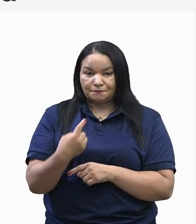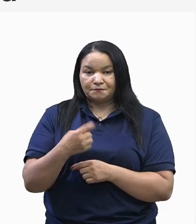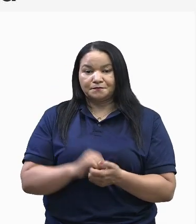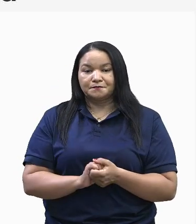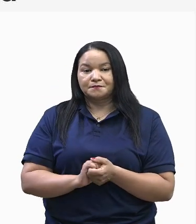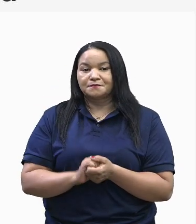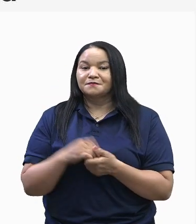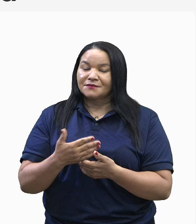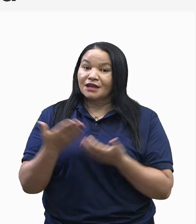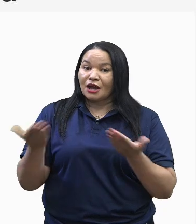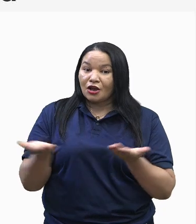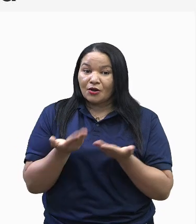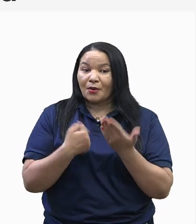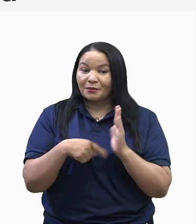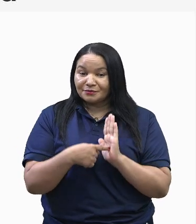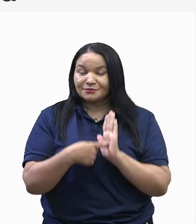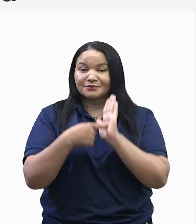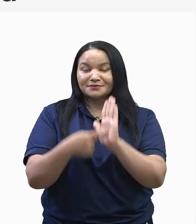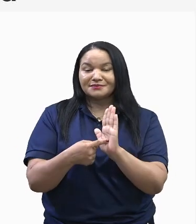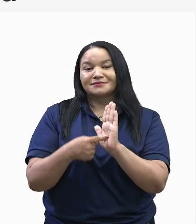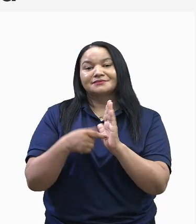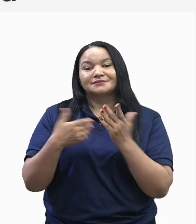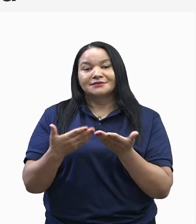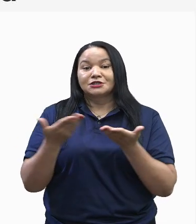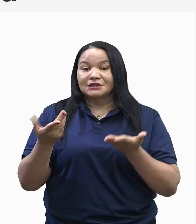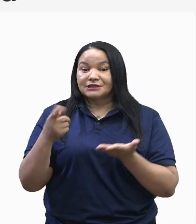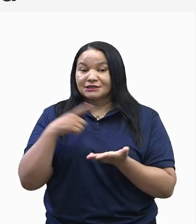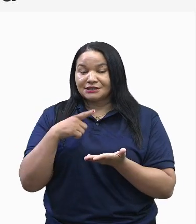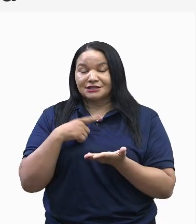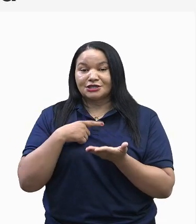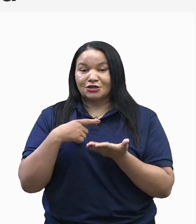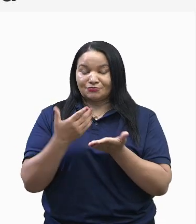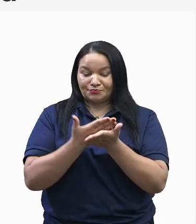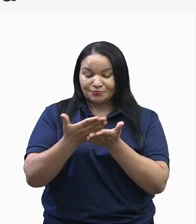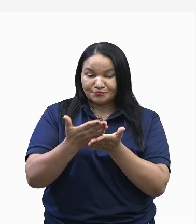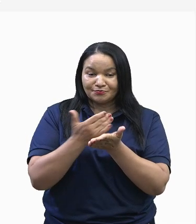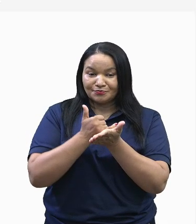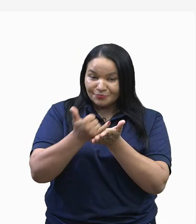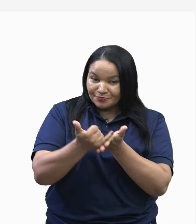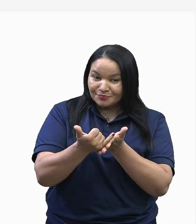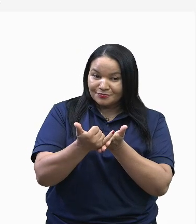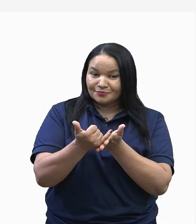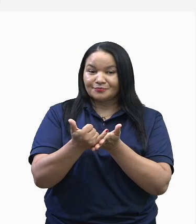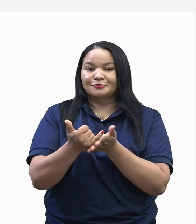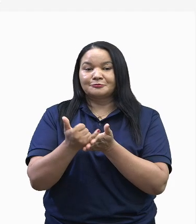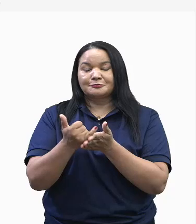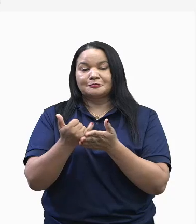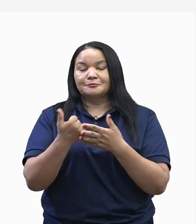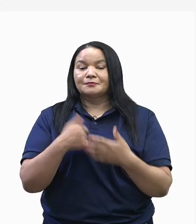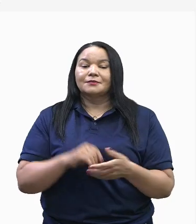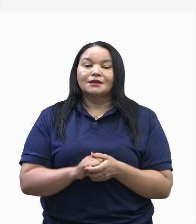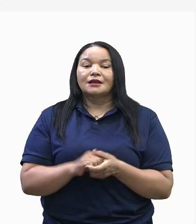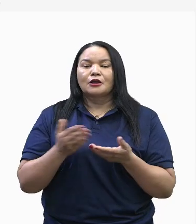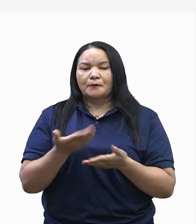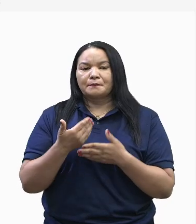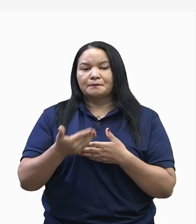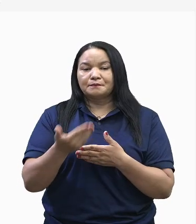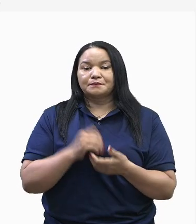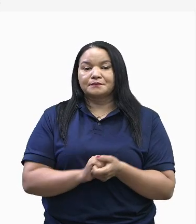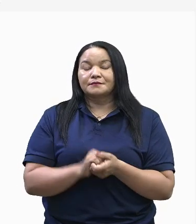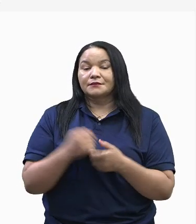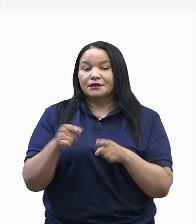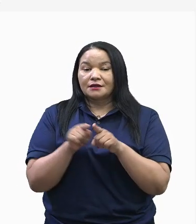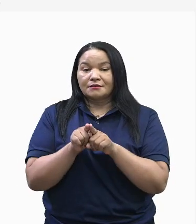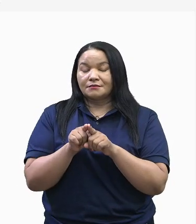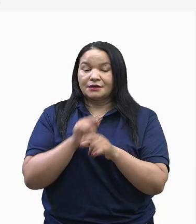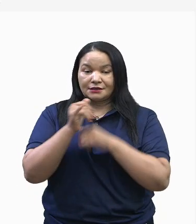Então, estamos apresentando. Logo, aqui a gente tem a introdução, né? Vamos continuar aí a leitura. Com acesso à